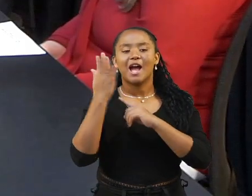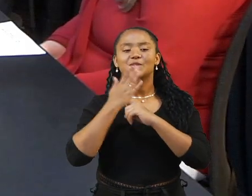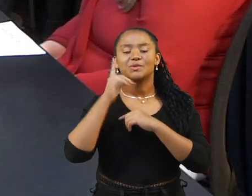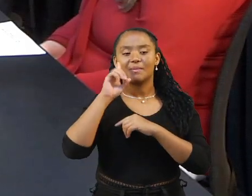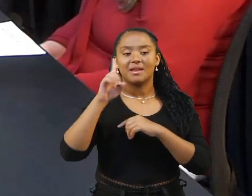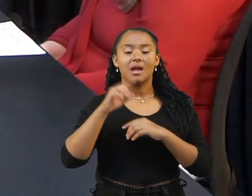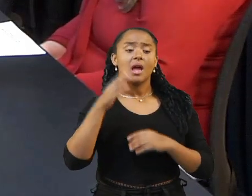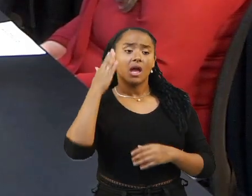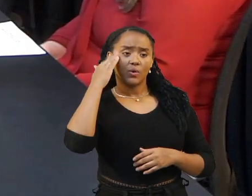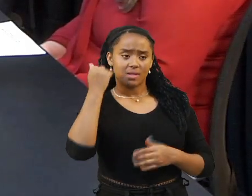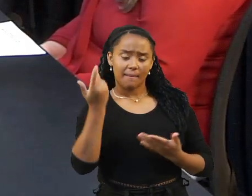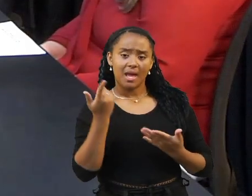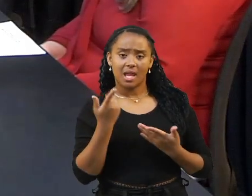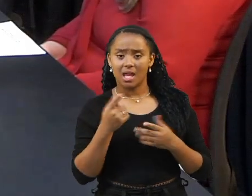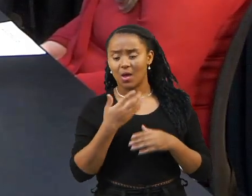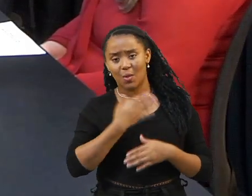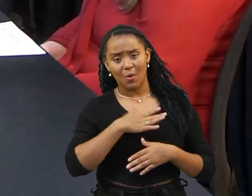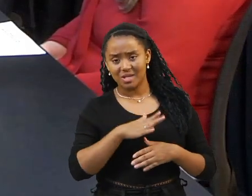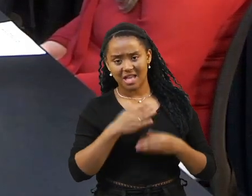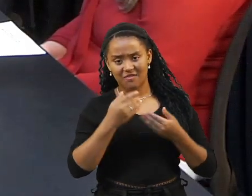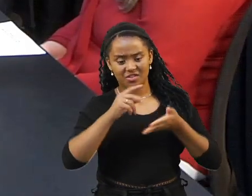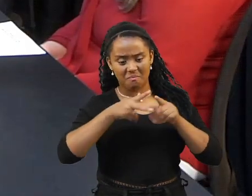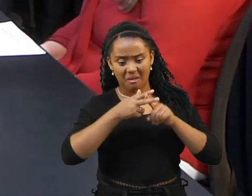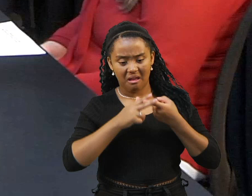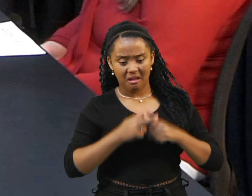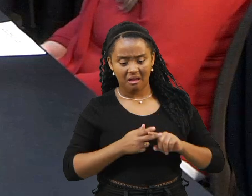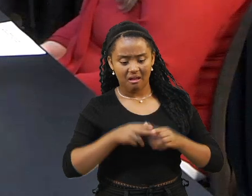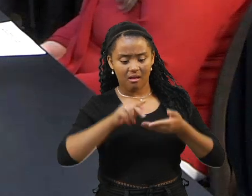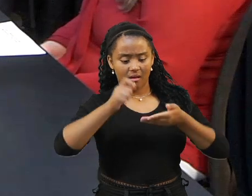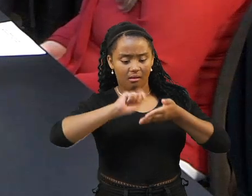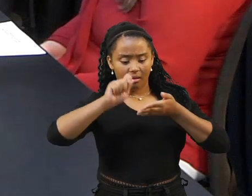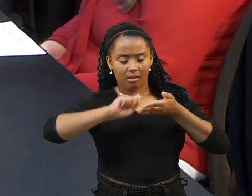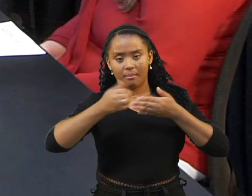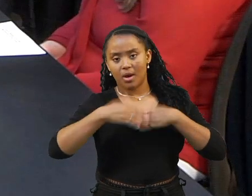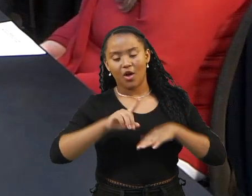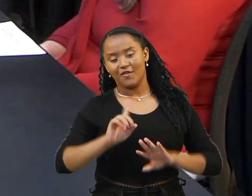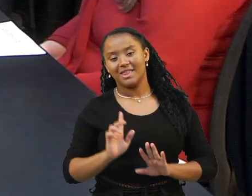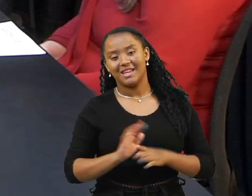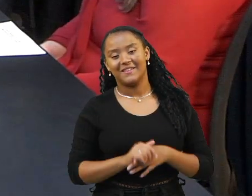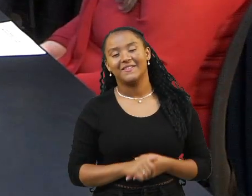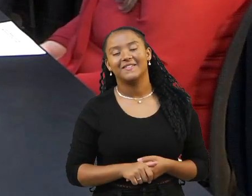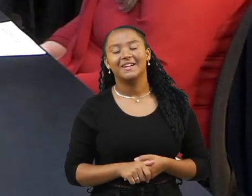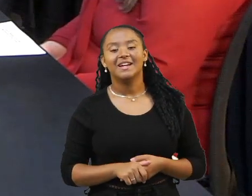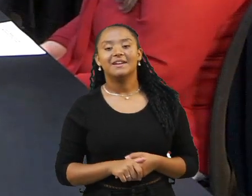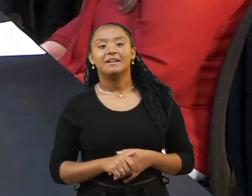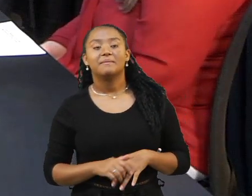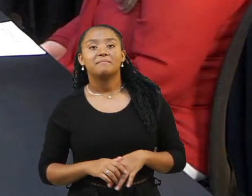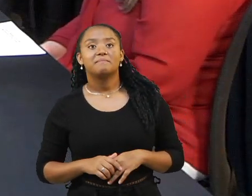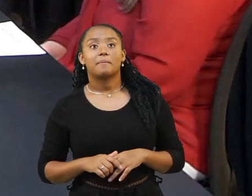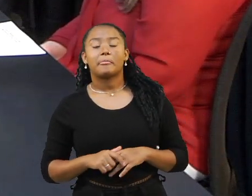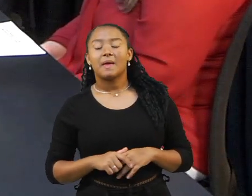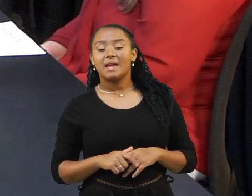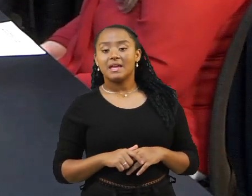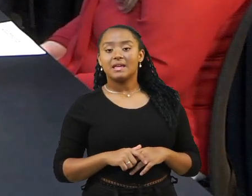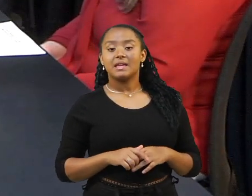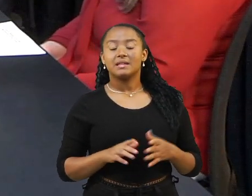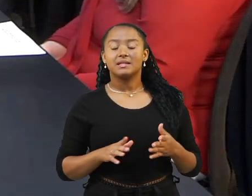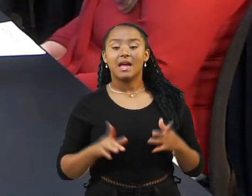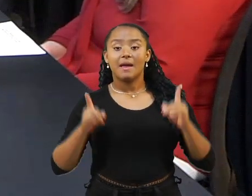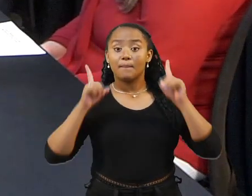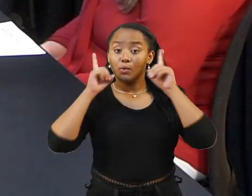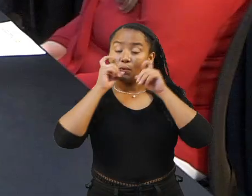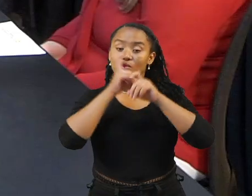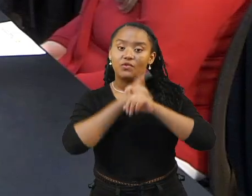dizer isso, né? Petulância, mas eu saberia, eu acho que eu saberia. Então, é nesse sentido que eu acho que